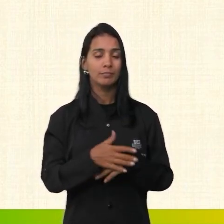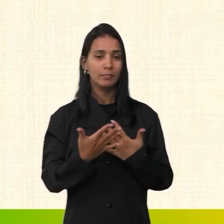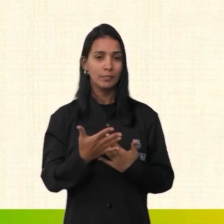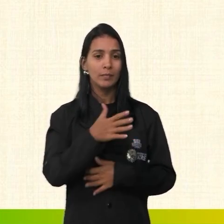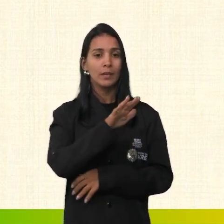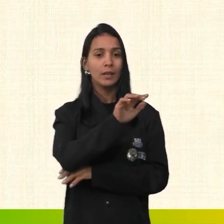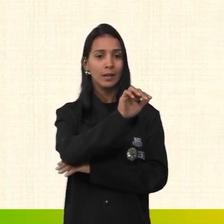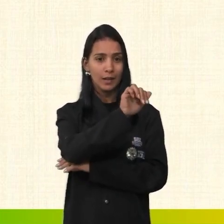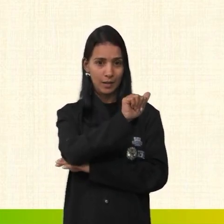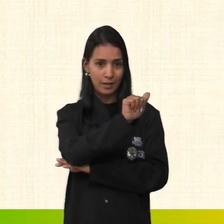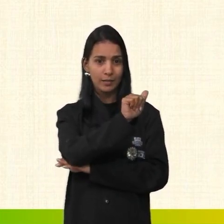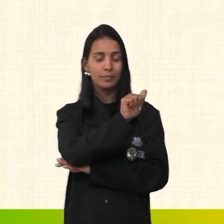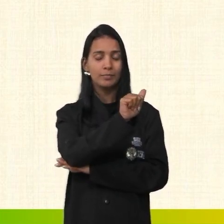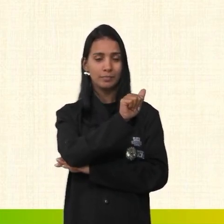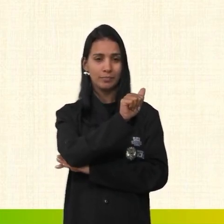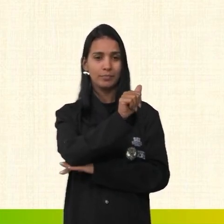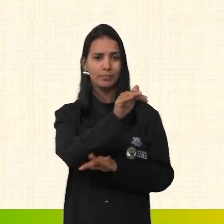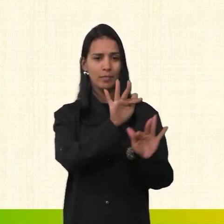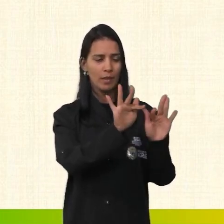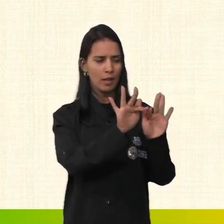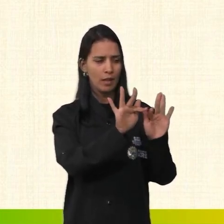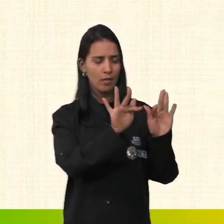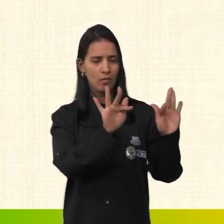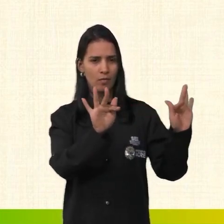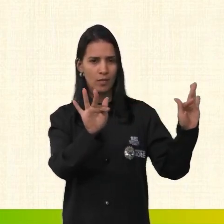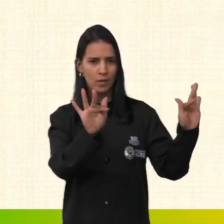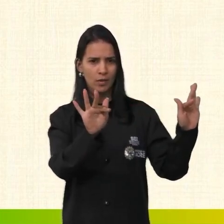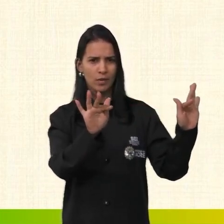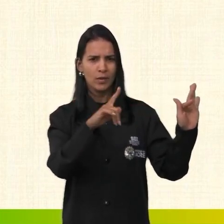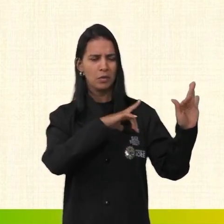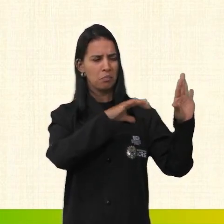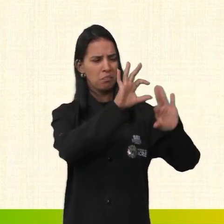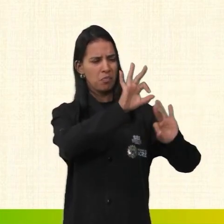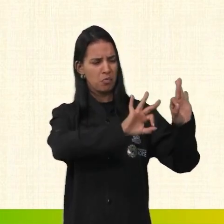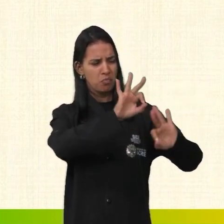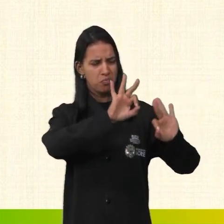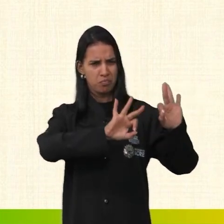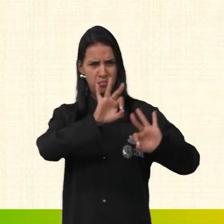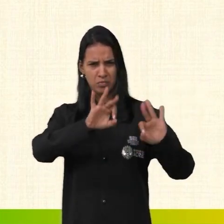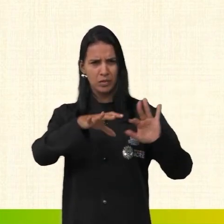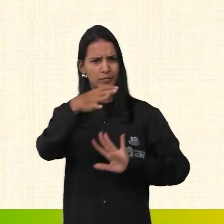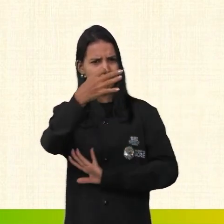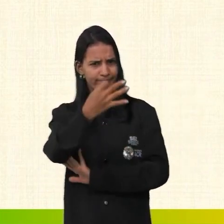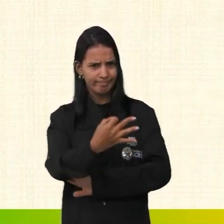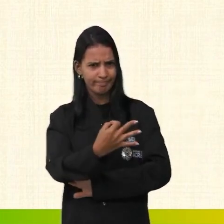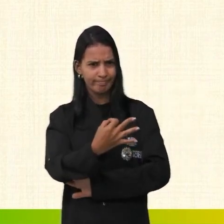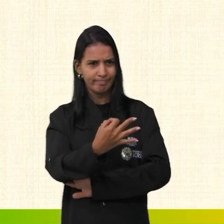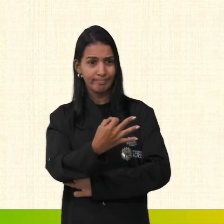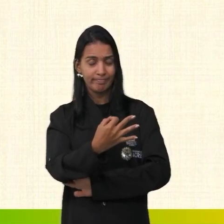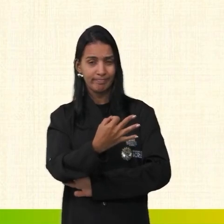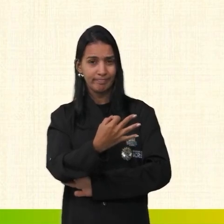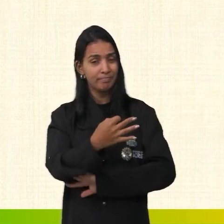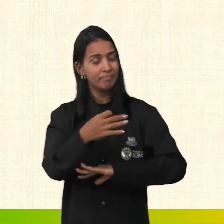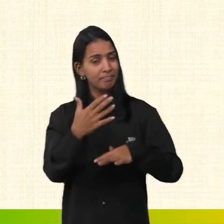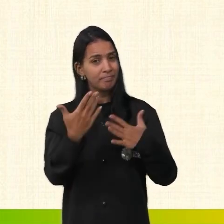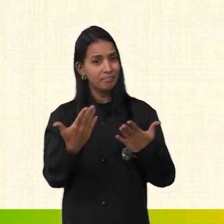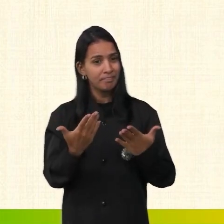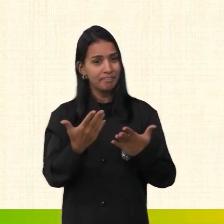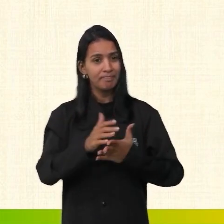Essa sequência de ordem da sentença, ela está correta?